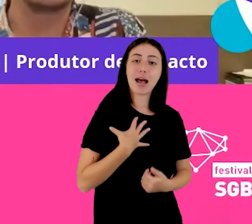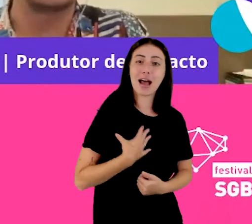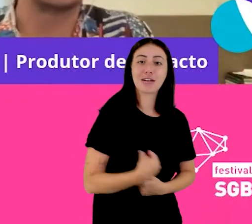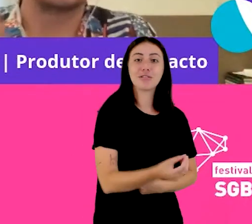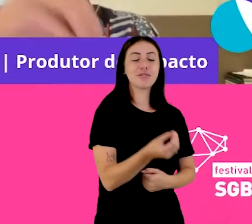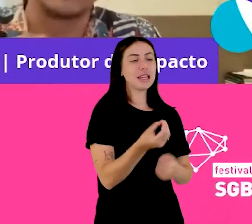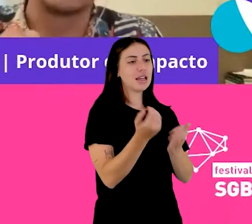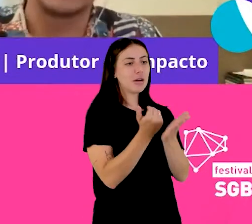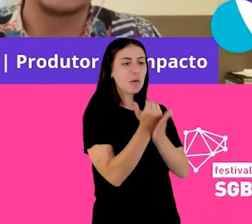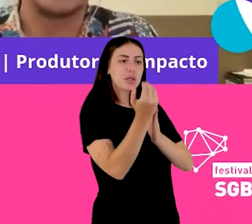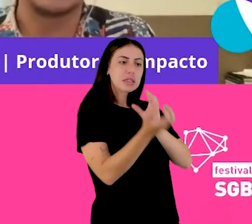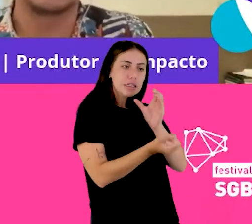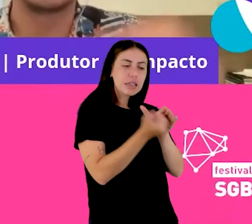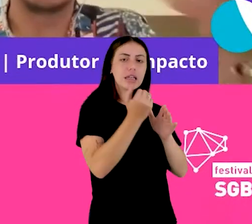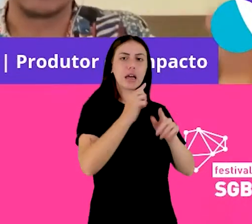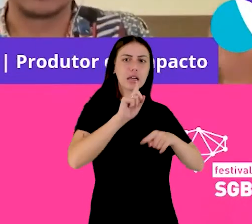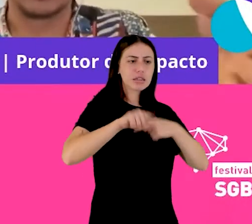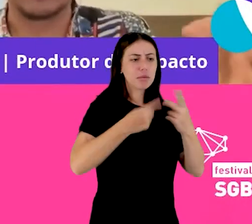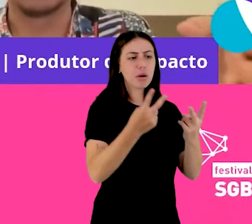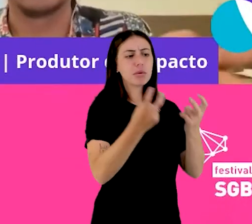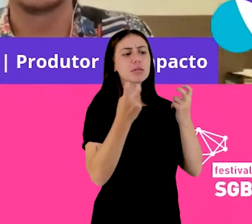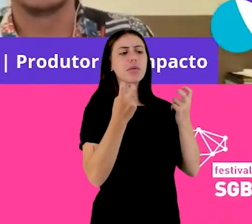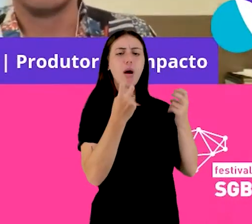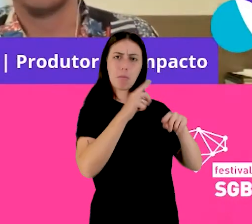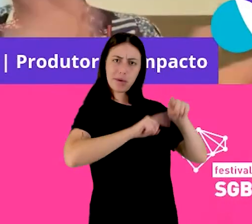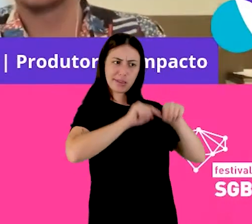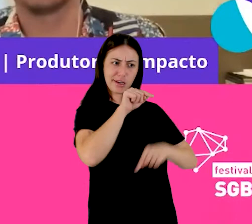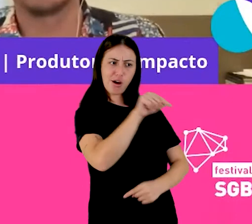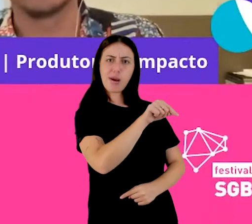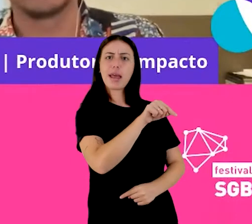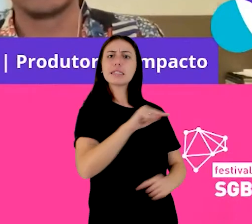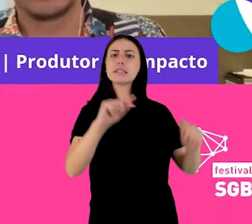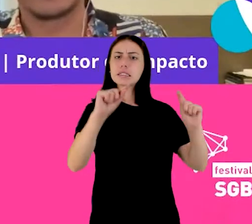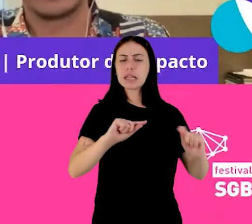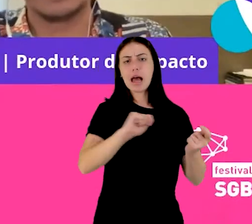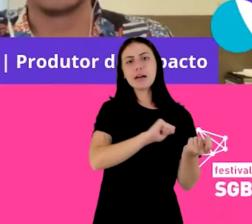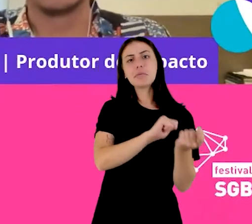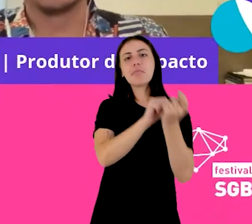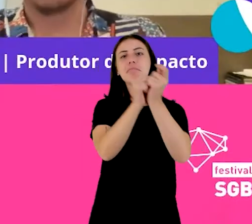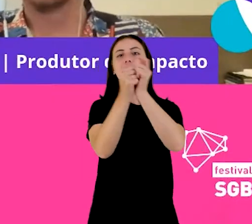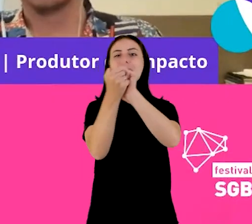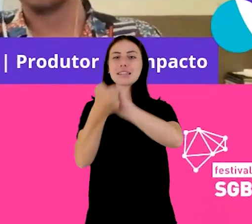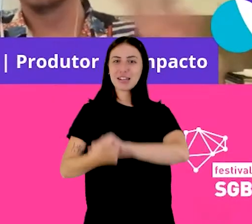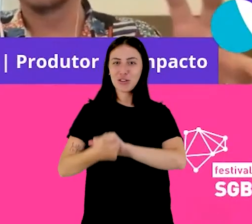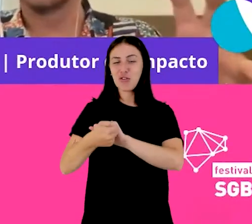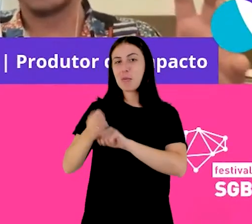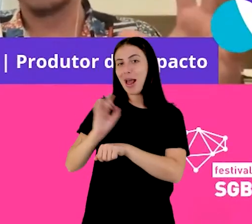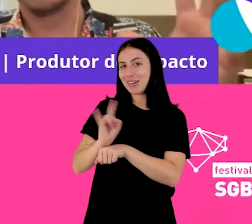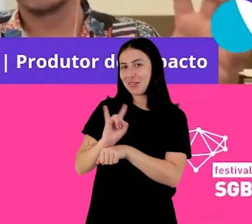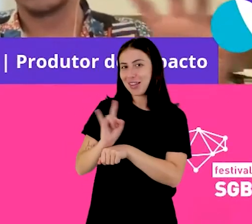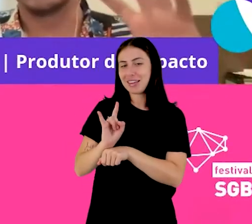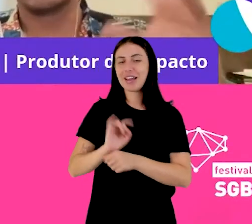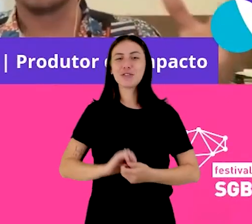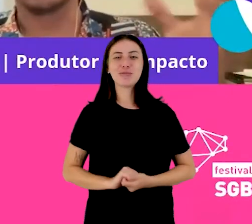Inclusive, nesse mesmo DocSP que eu estava no Good Pitch, o filme participou do Rough Cut Lab, que é um evento que você